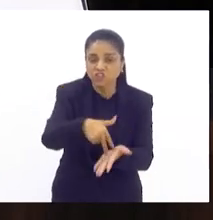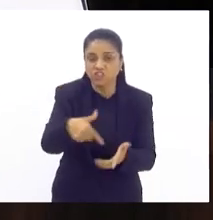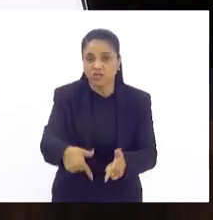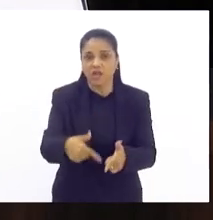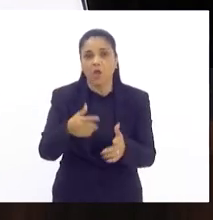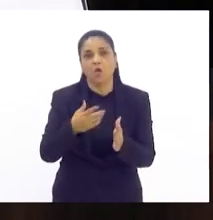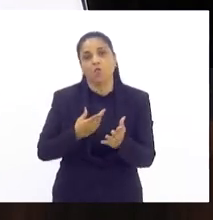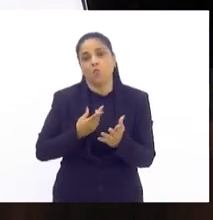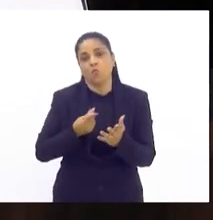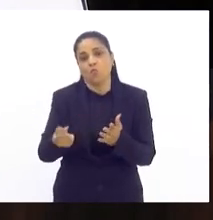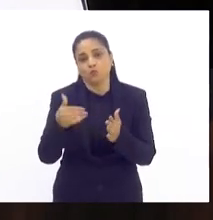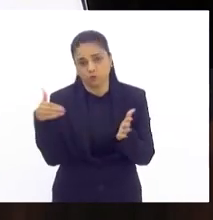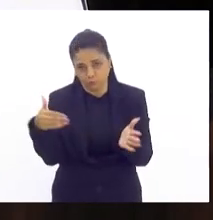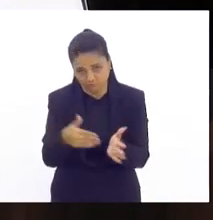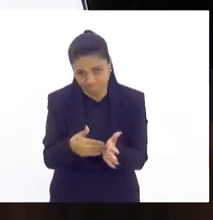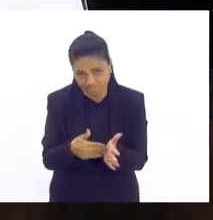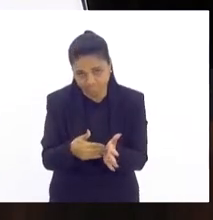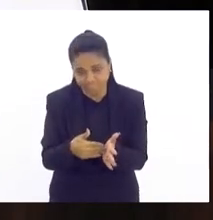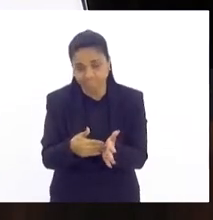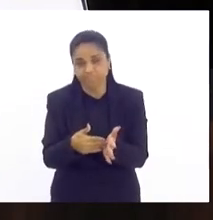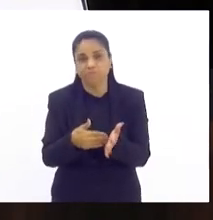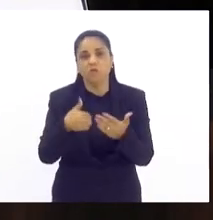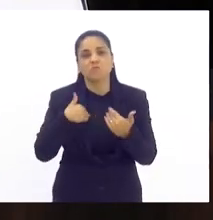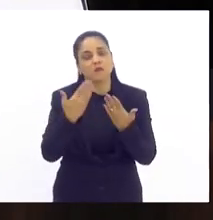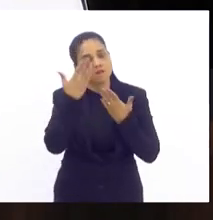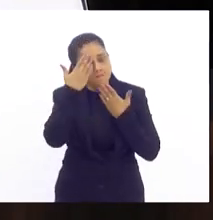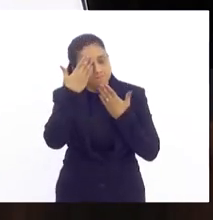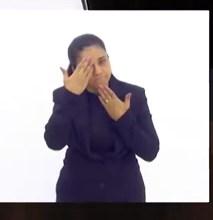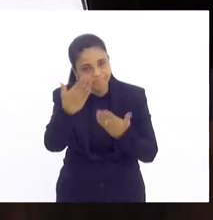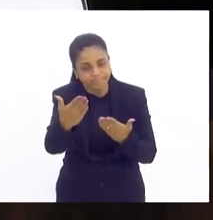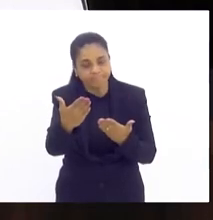Então, eu queria, mais uma vez, externar minha gratidão,